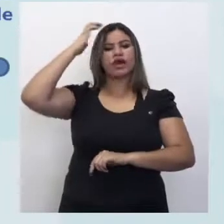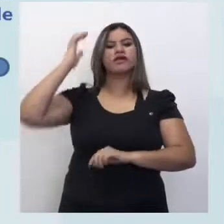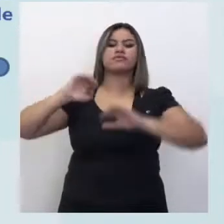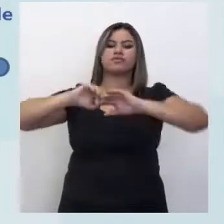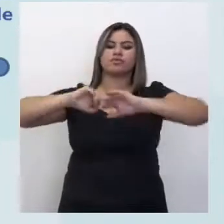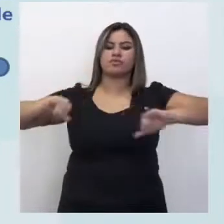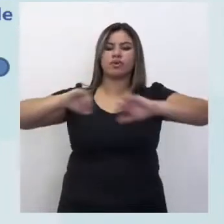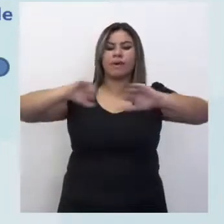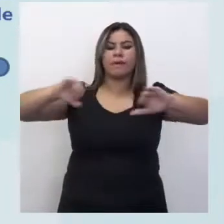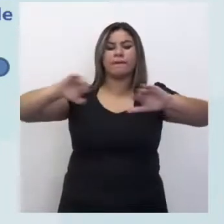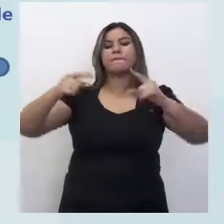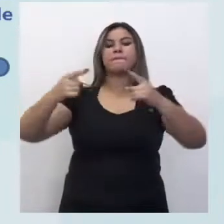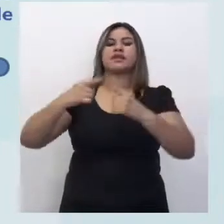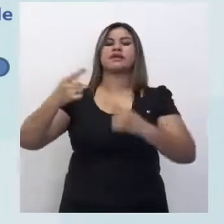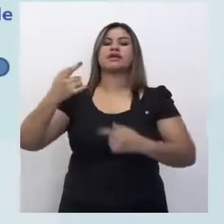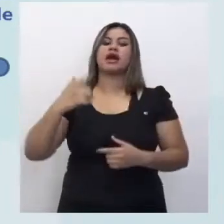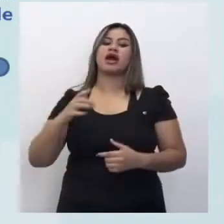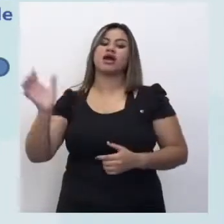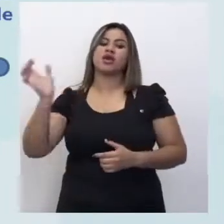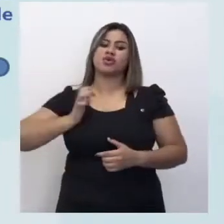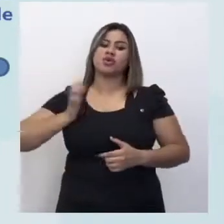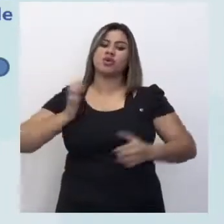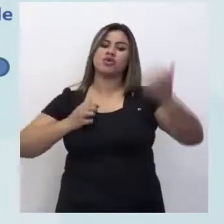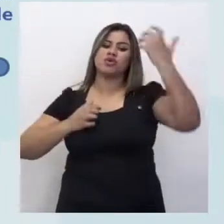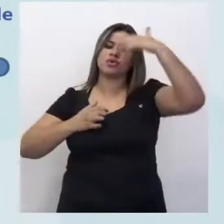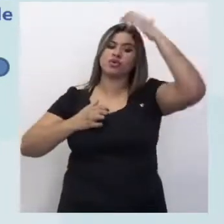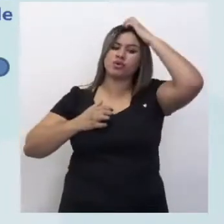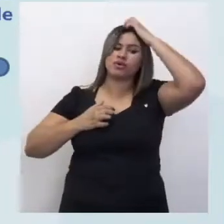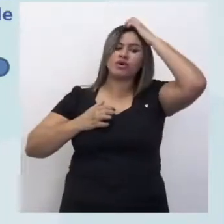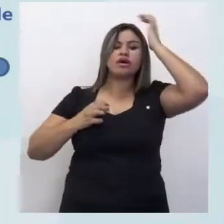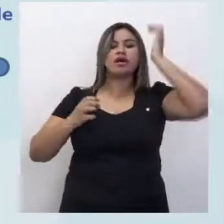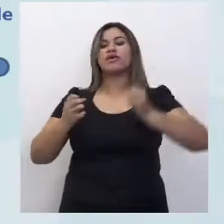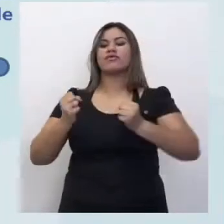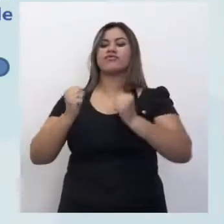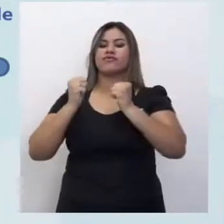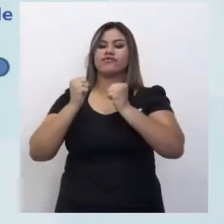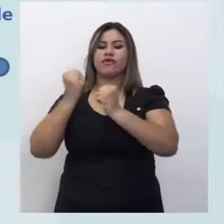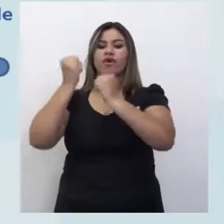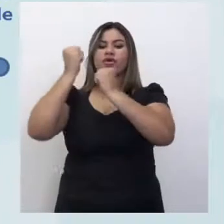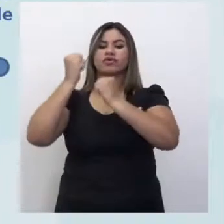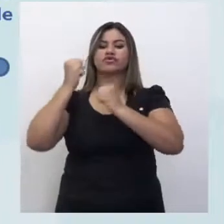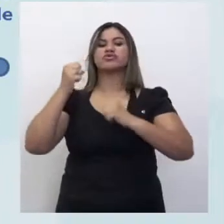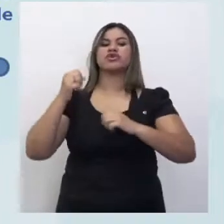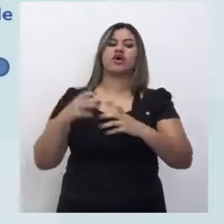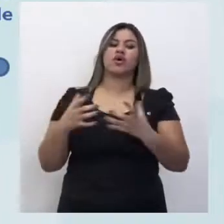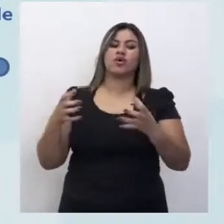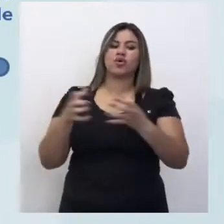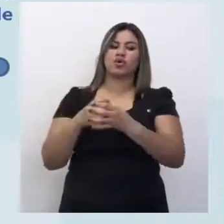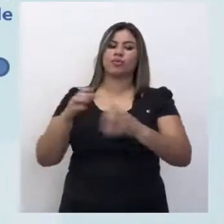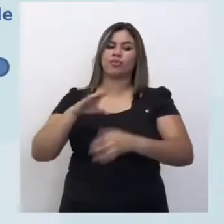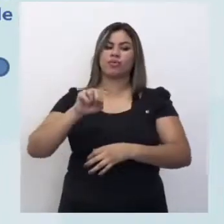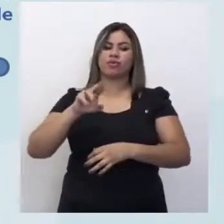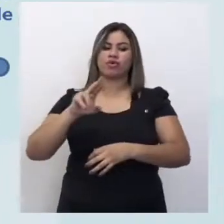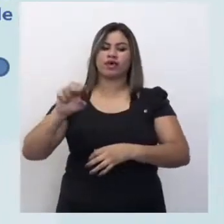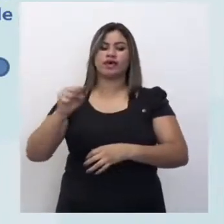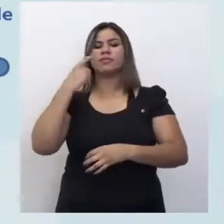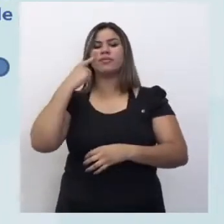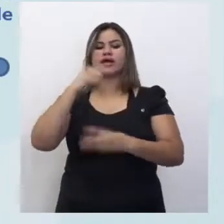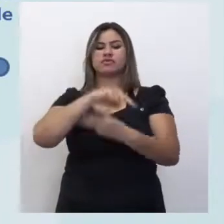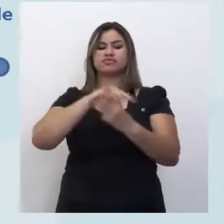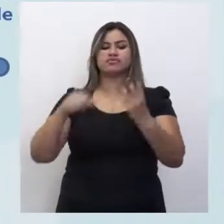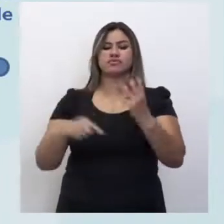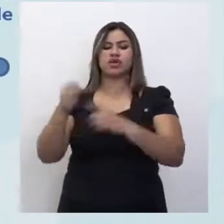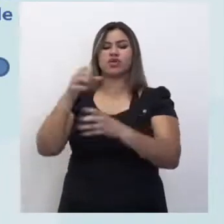crescente entre nobreza e monarquia e o fortalecimento da burguesia enquanto grupo social. Considerando esses três